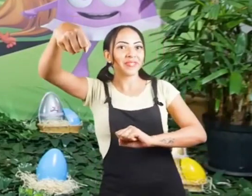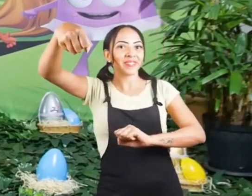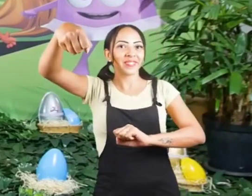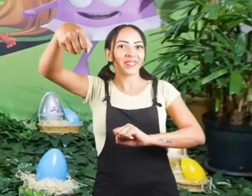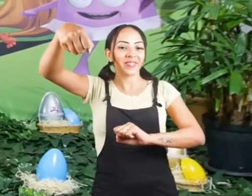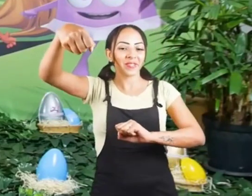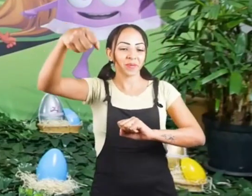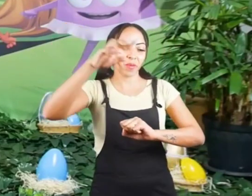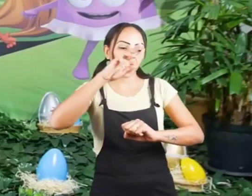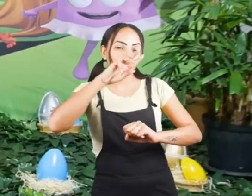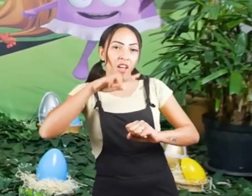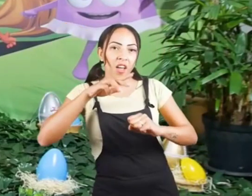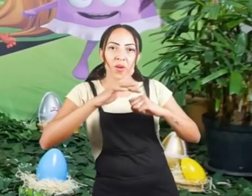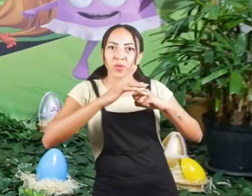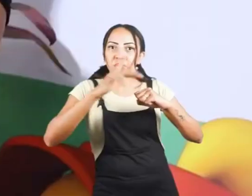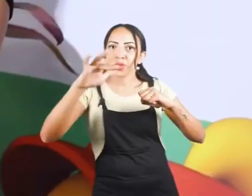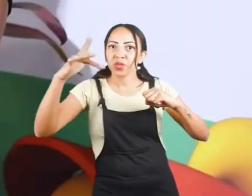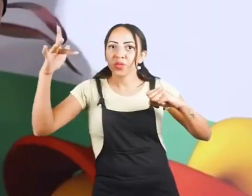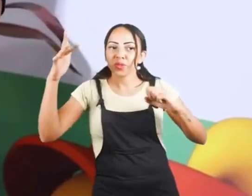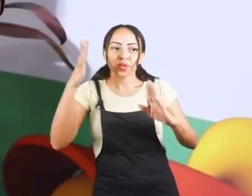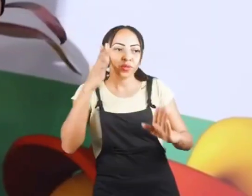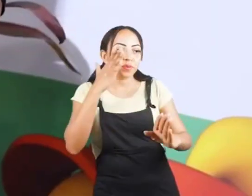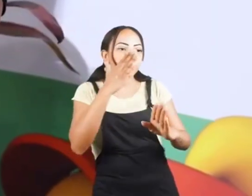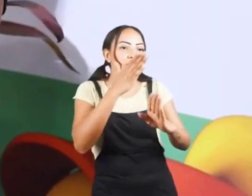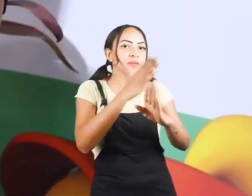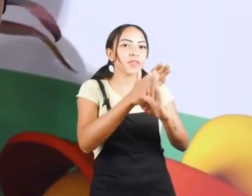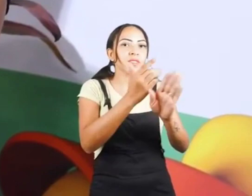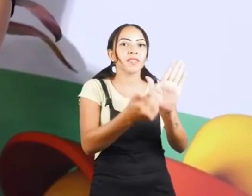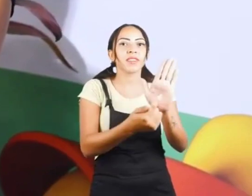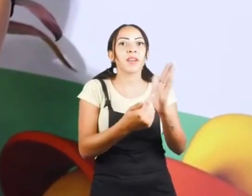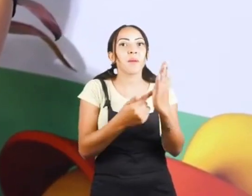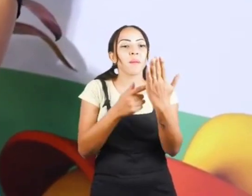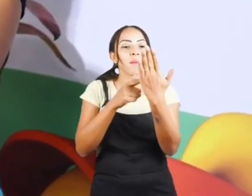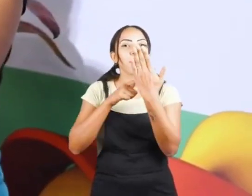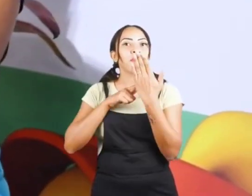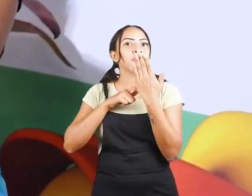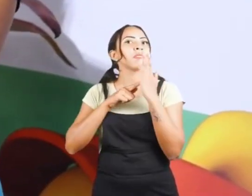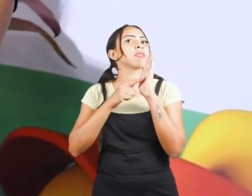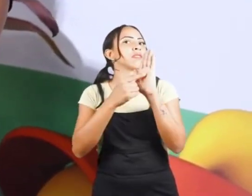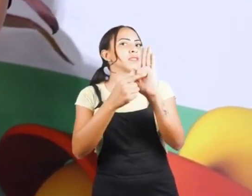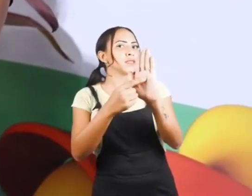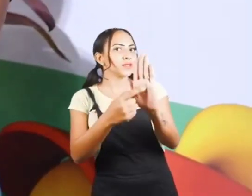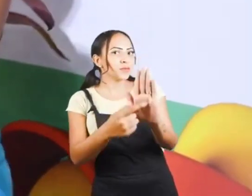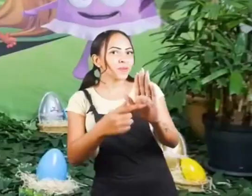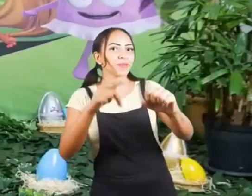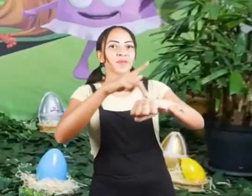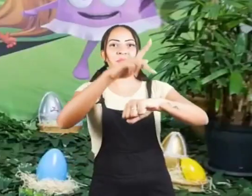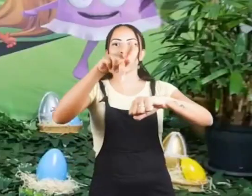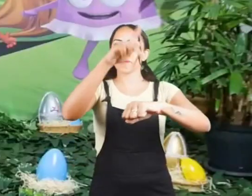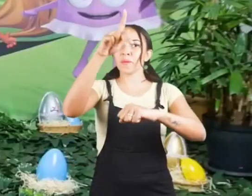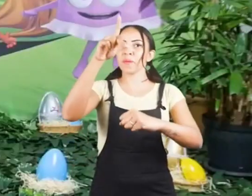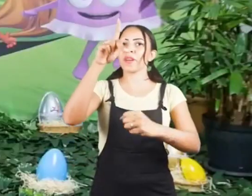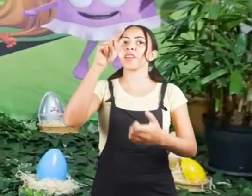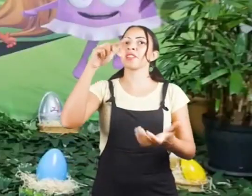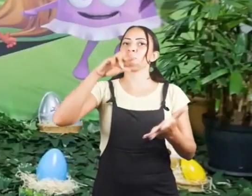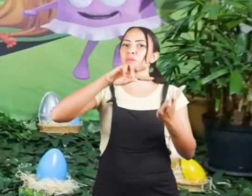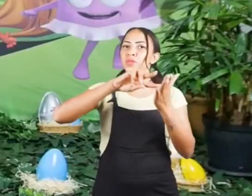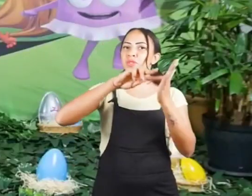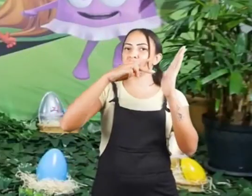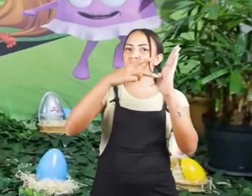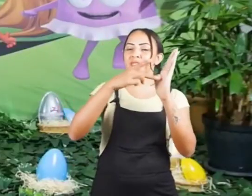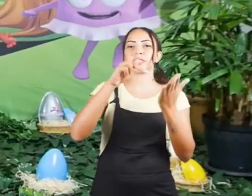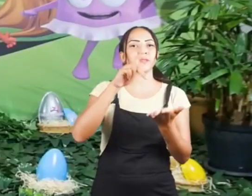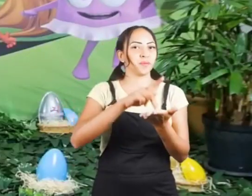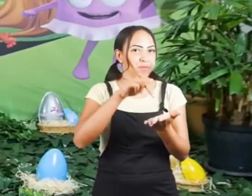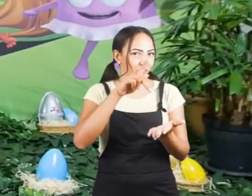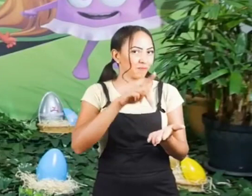O tesouro que você vai encontrar lhe mostrará o verdadeiro sentido da Páscoa. Ah, e diz